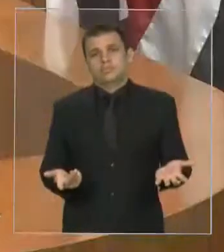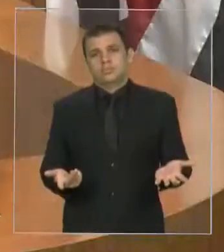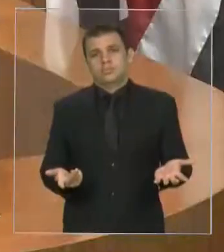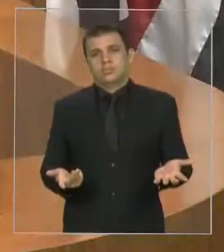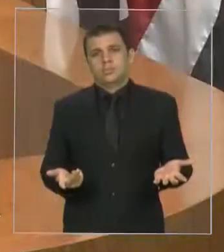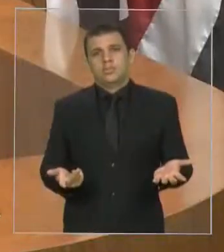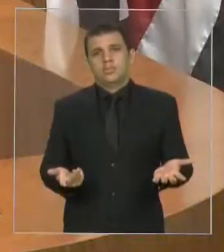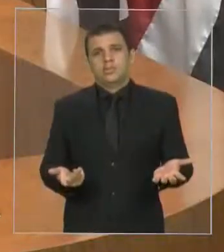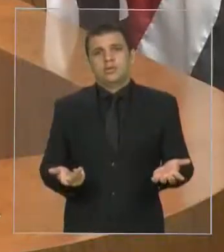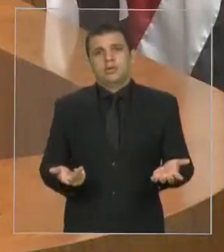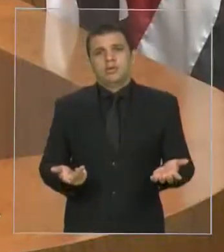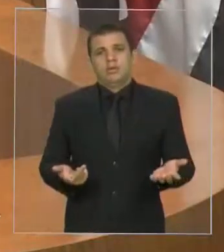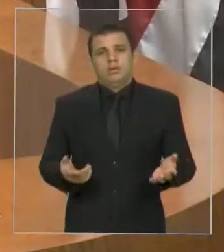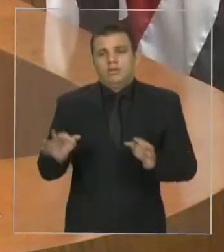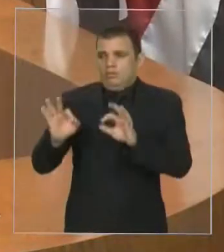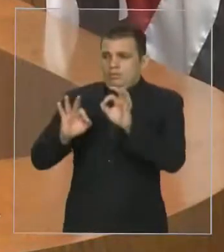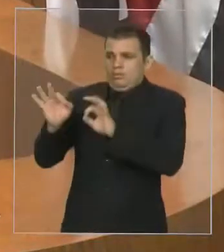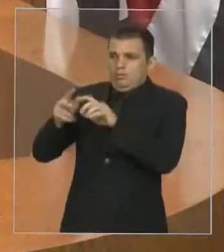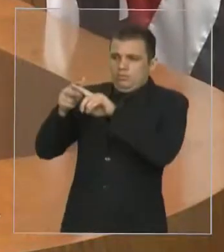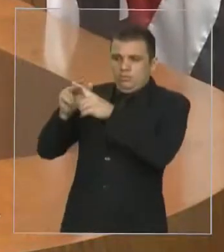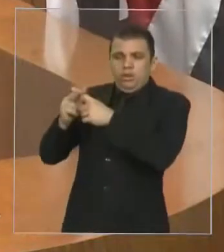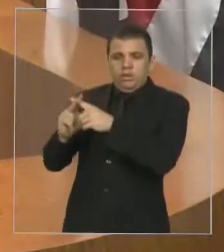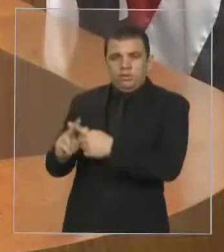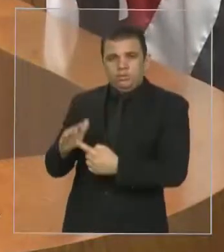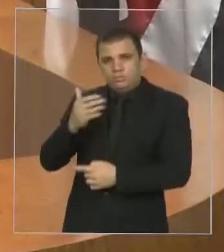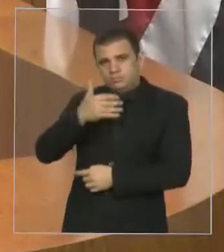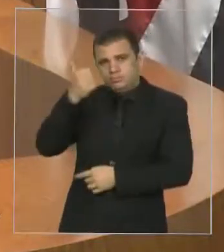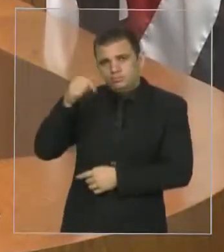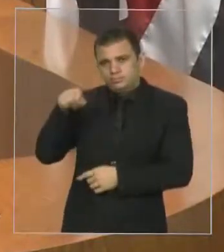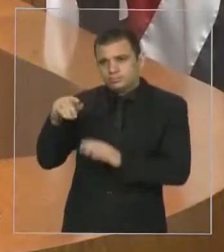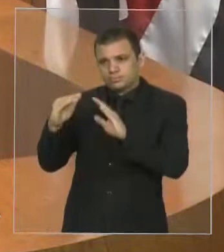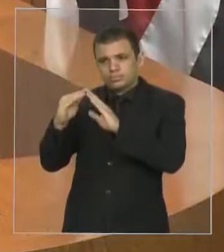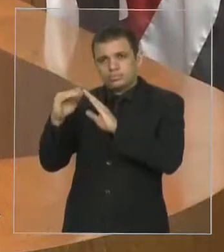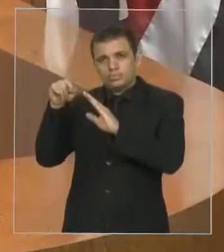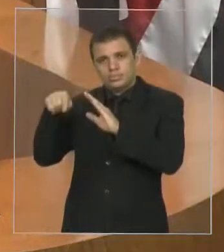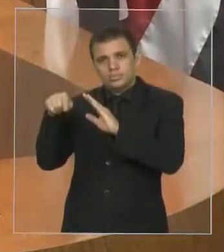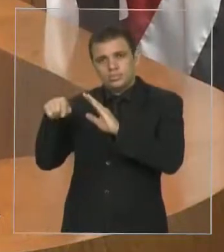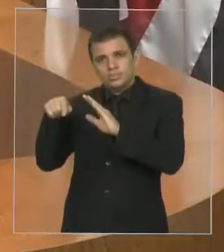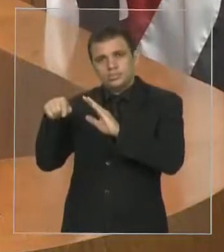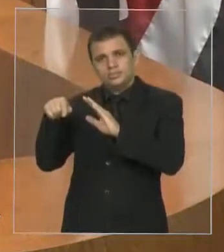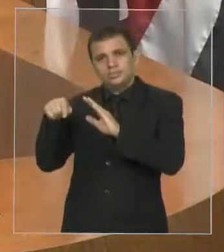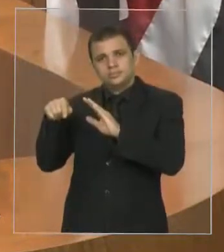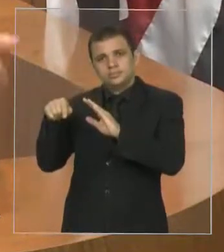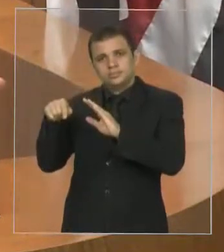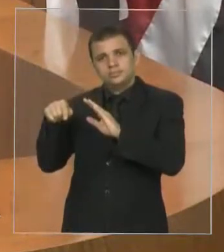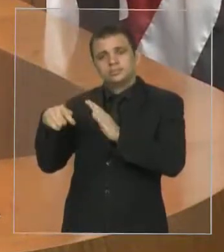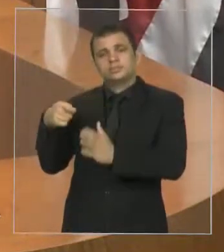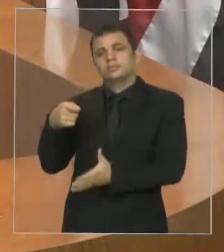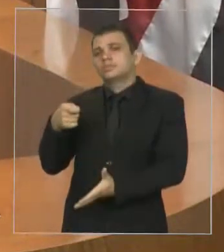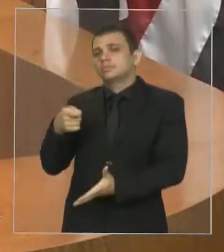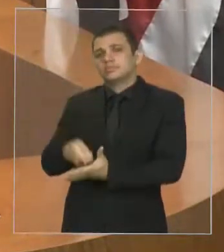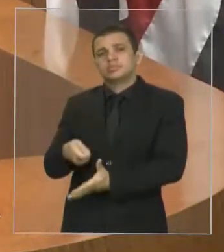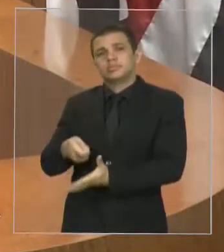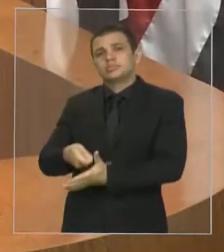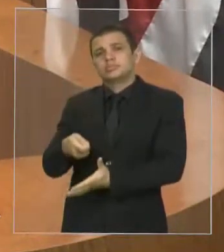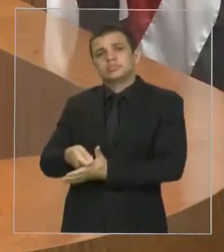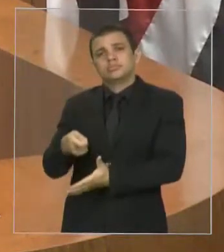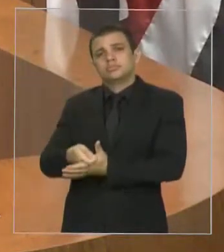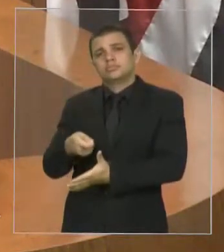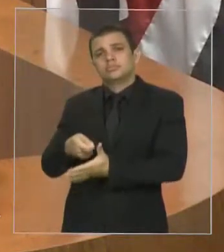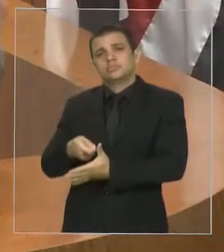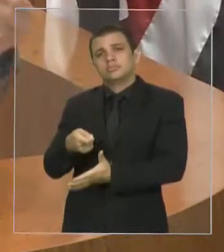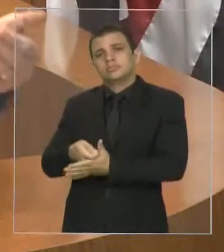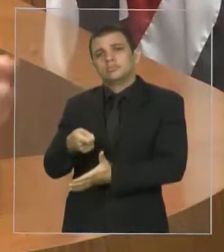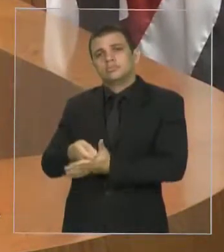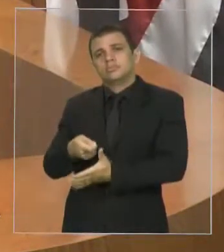As melhorias e intervenções que são feitas em um imóvel alugado, elas, obrigatoriamente, elas